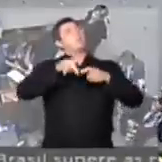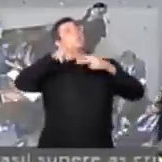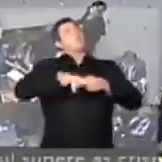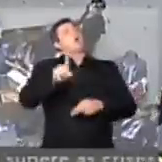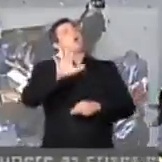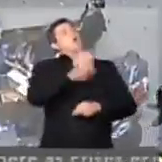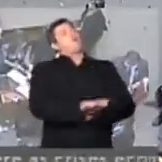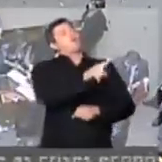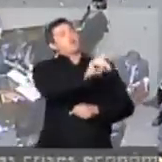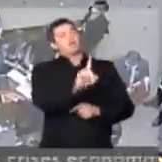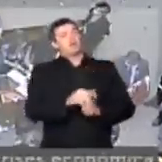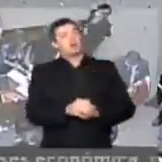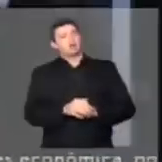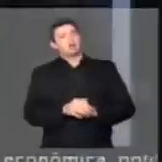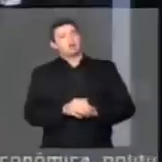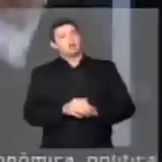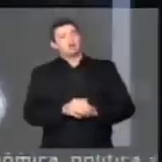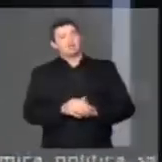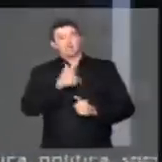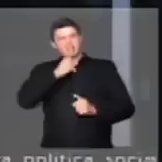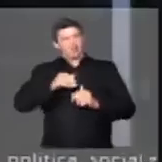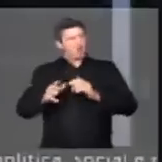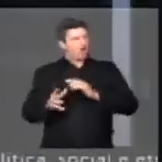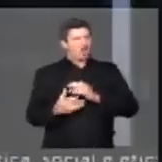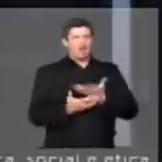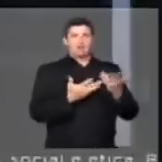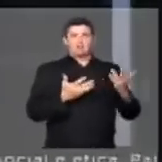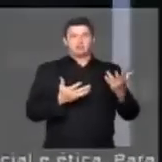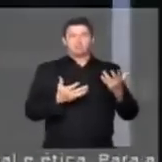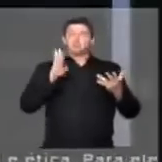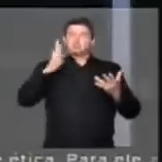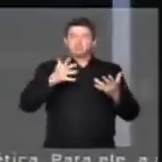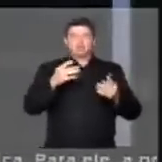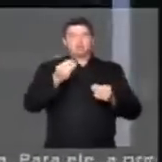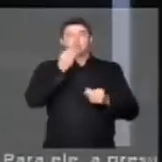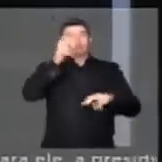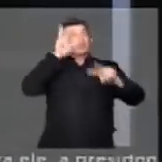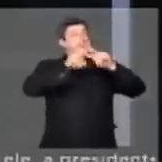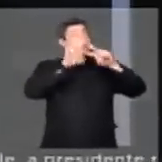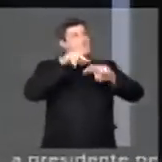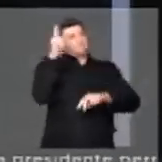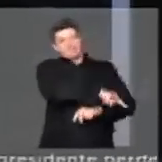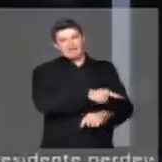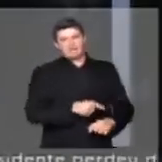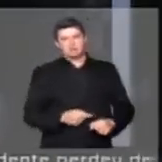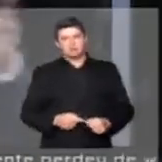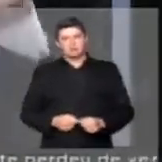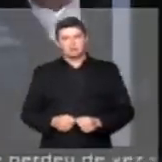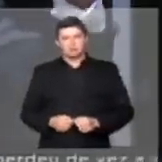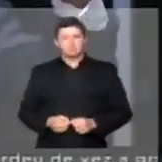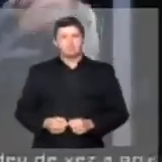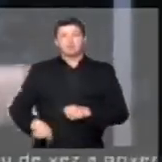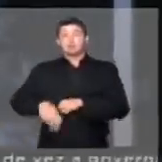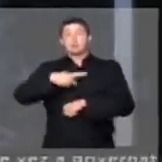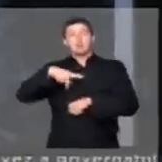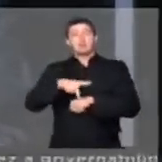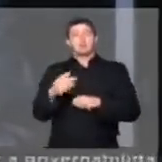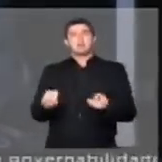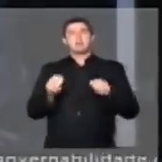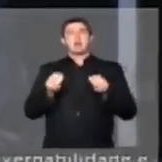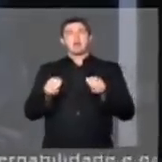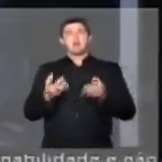aí? Esse canalha já devia estar preso. Que país é